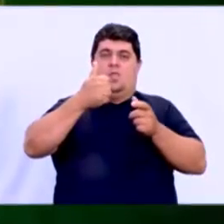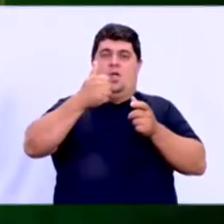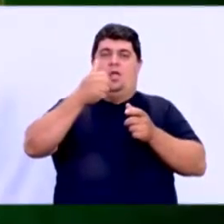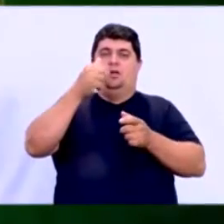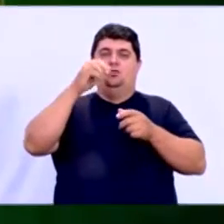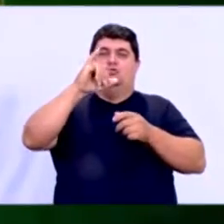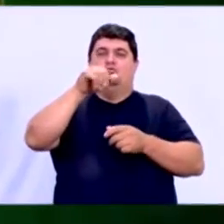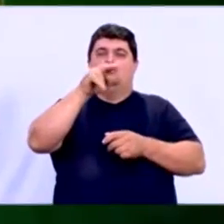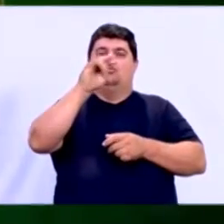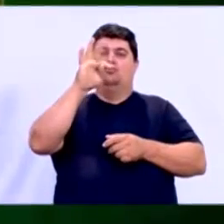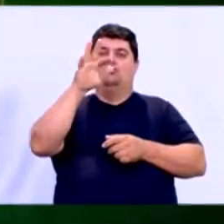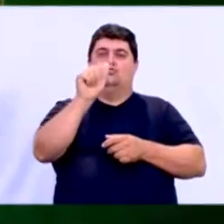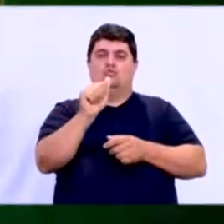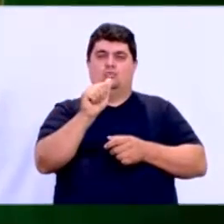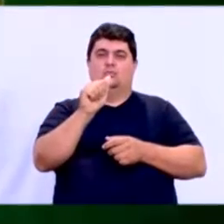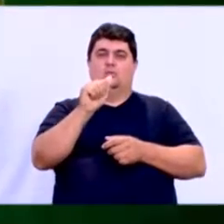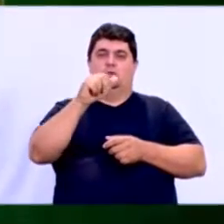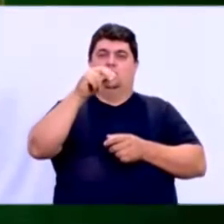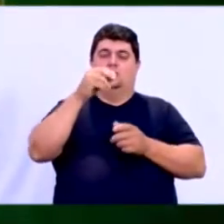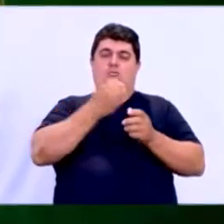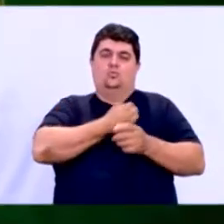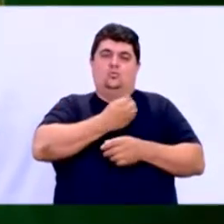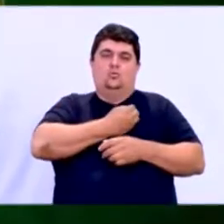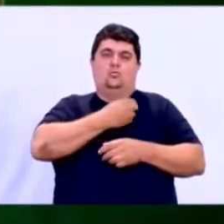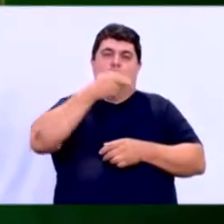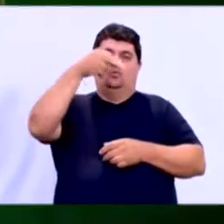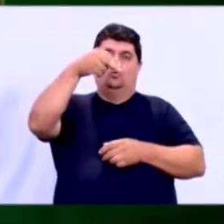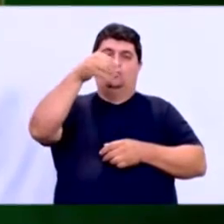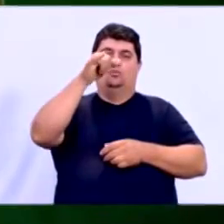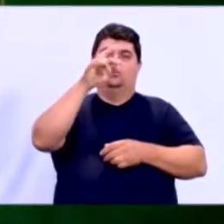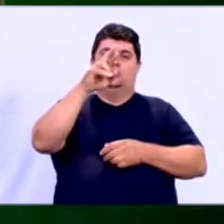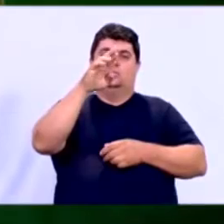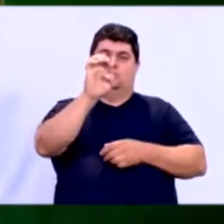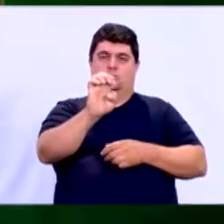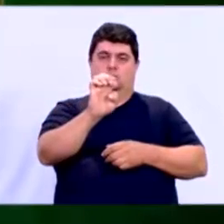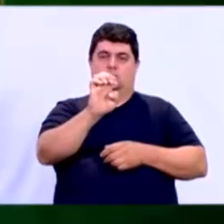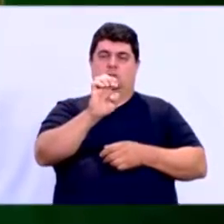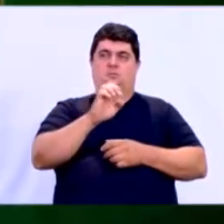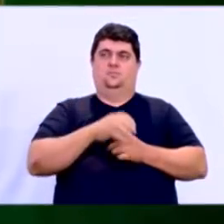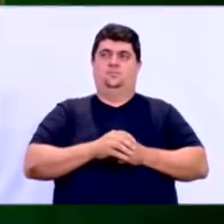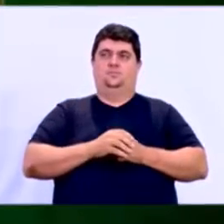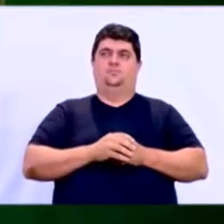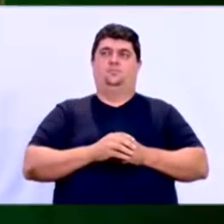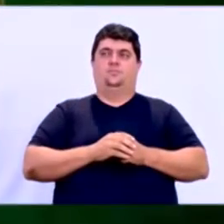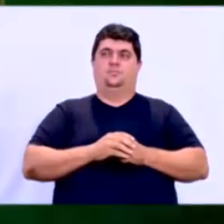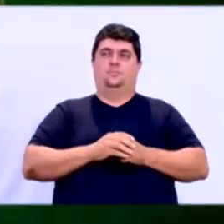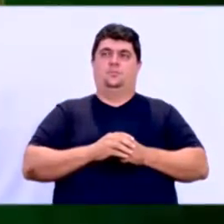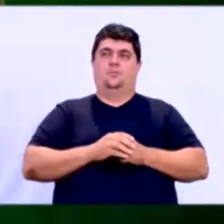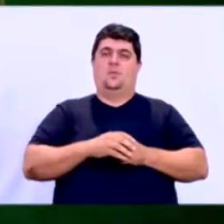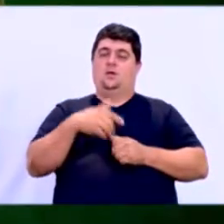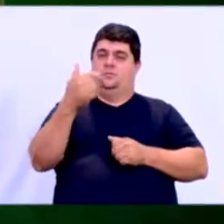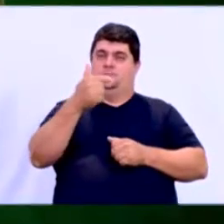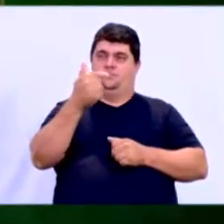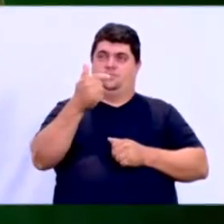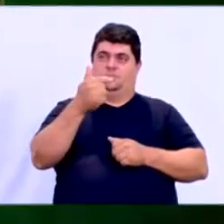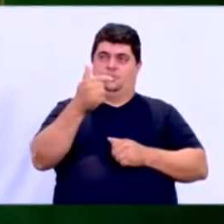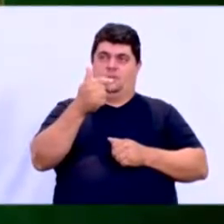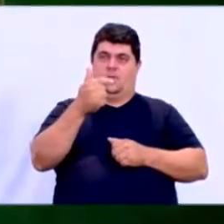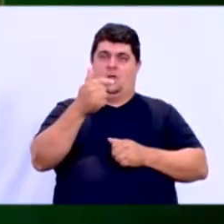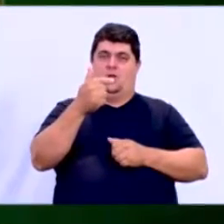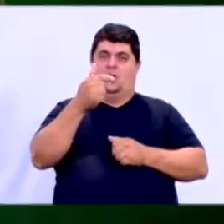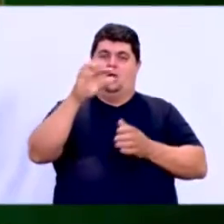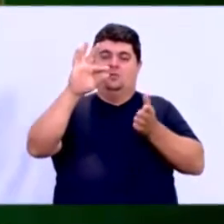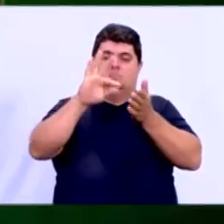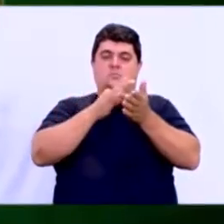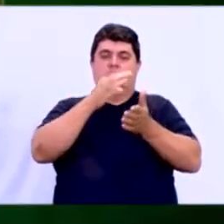junta comercial. Obtenha o número de identificação do registro da empresa, NIRE. O segundo passo é a inscrição